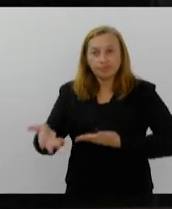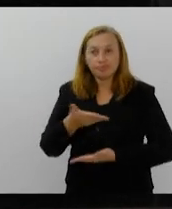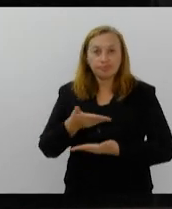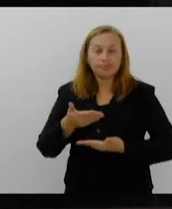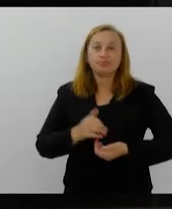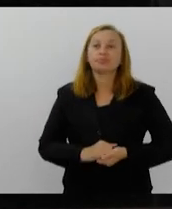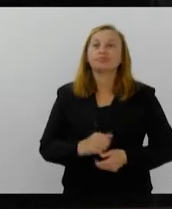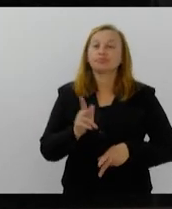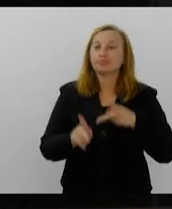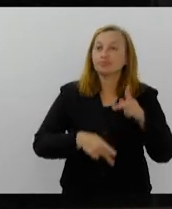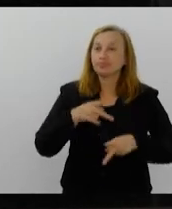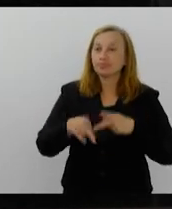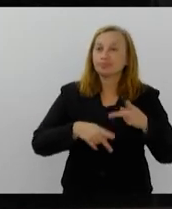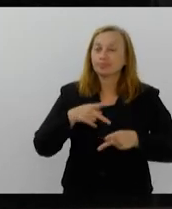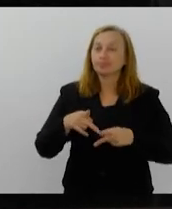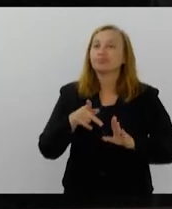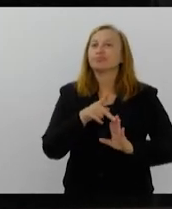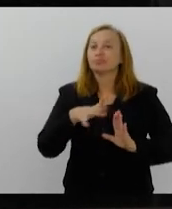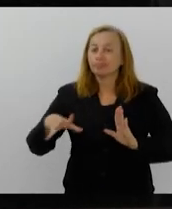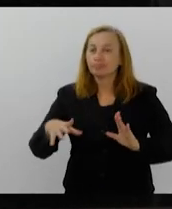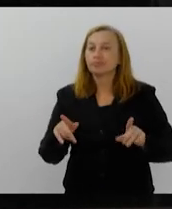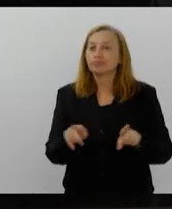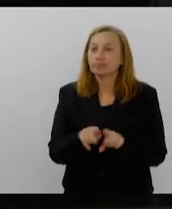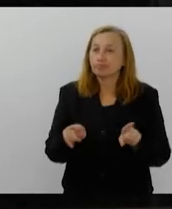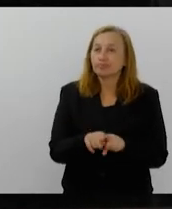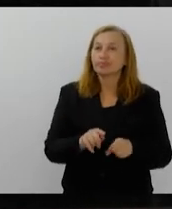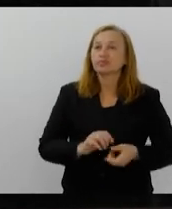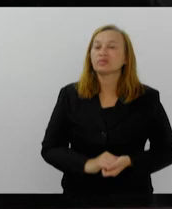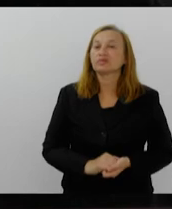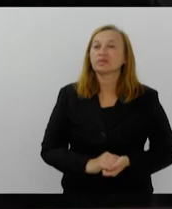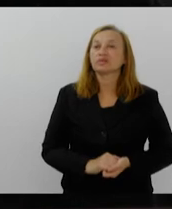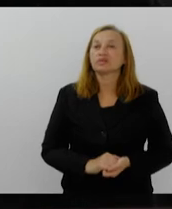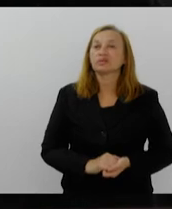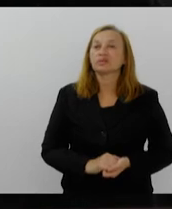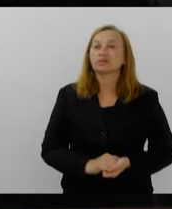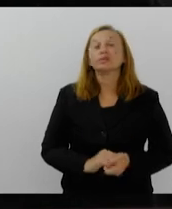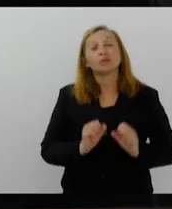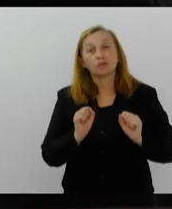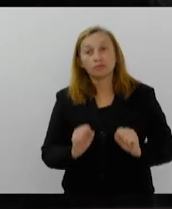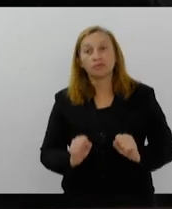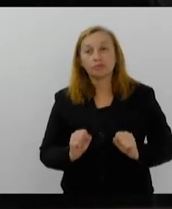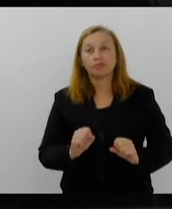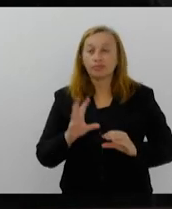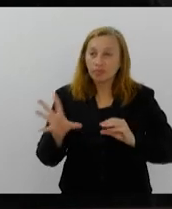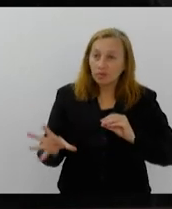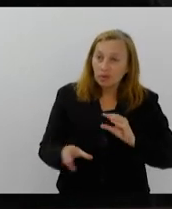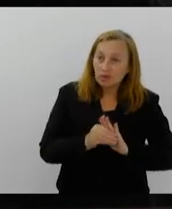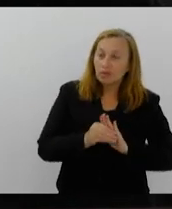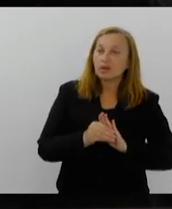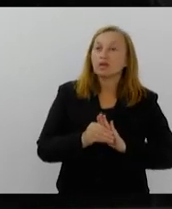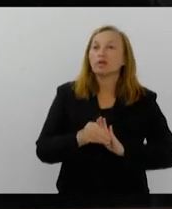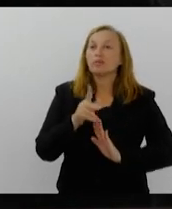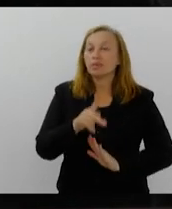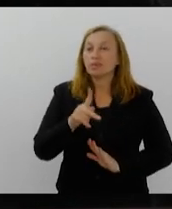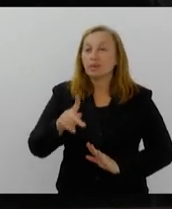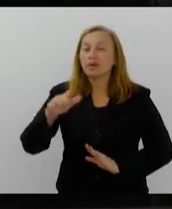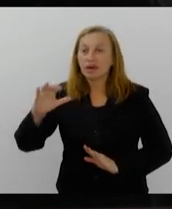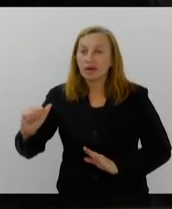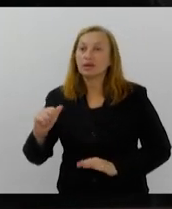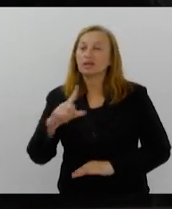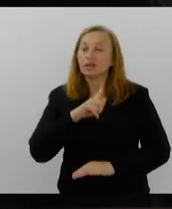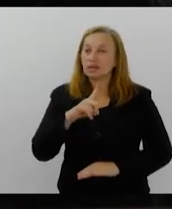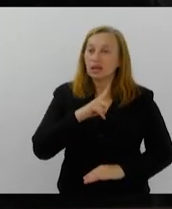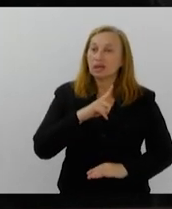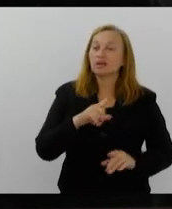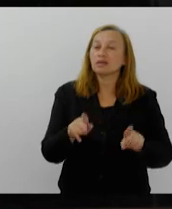popular, bem como protocolaremos também, assim que possível, uma emenda no PPA para que tenha a